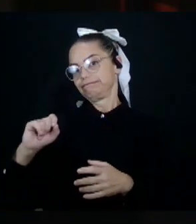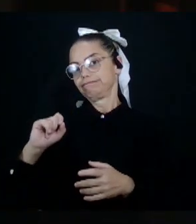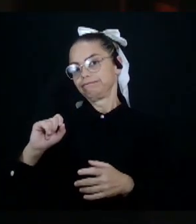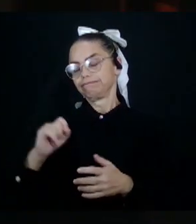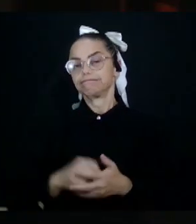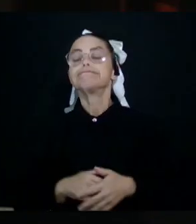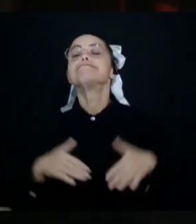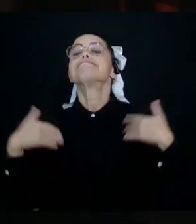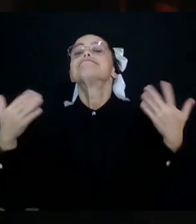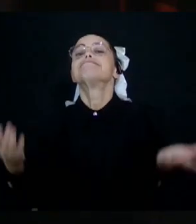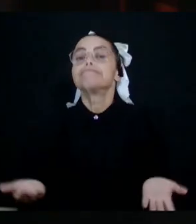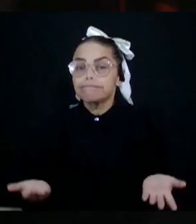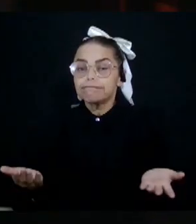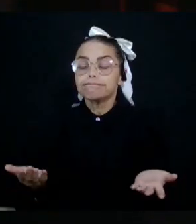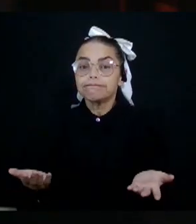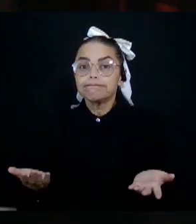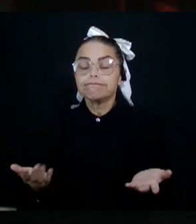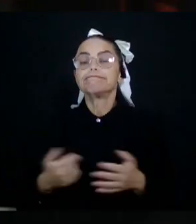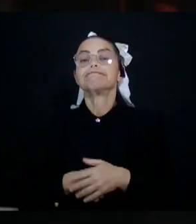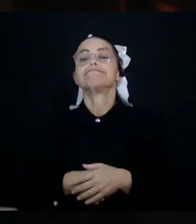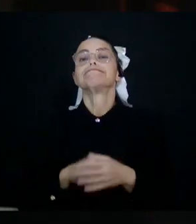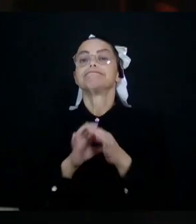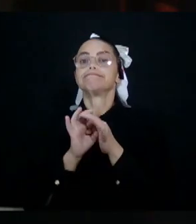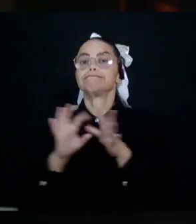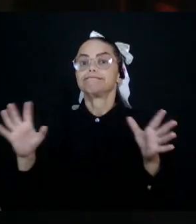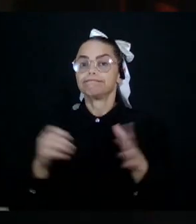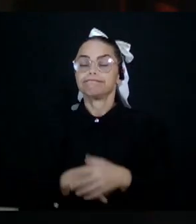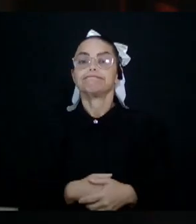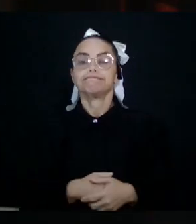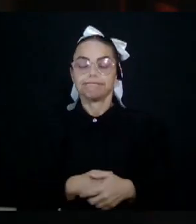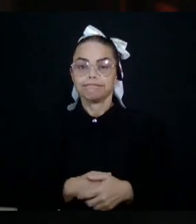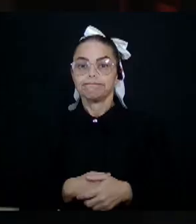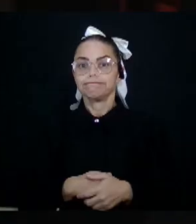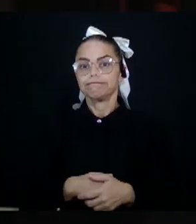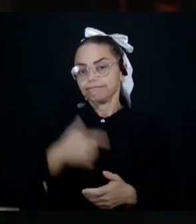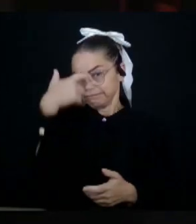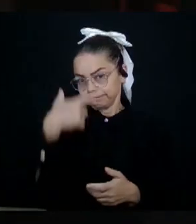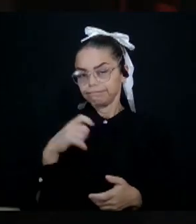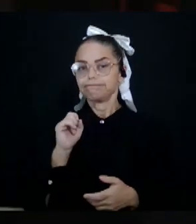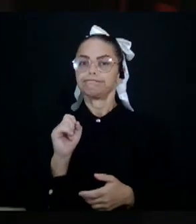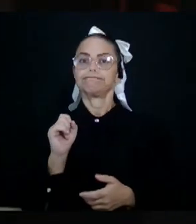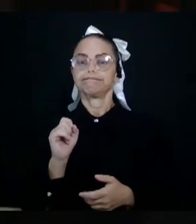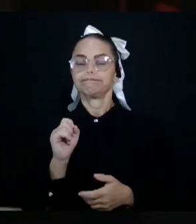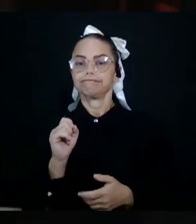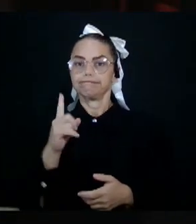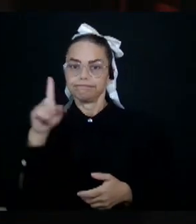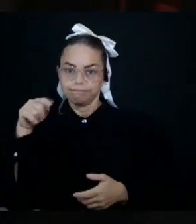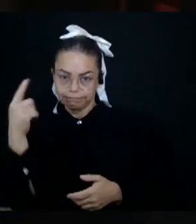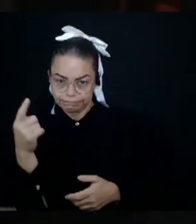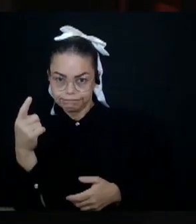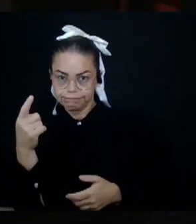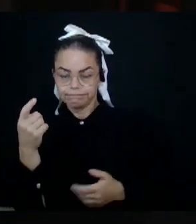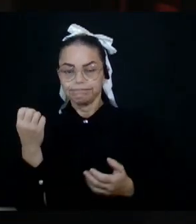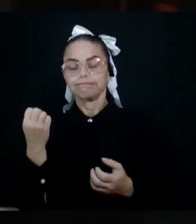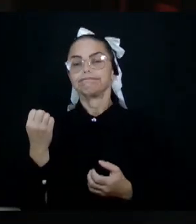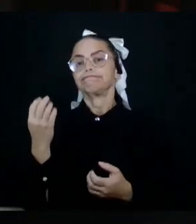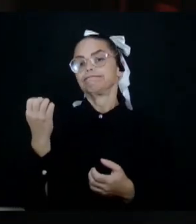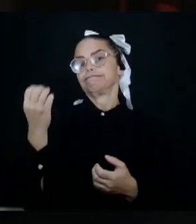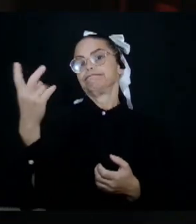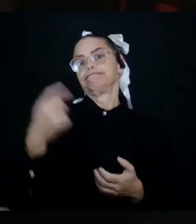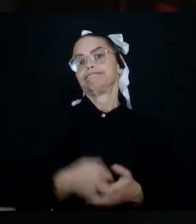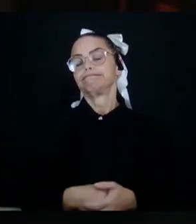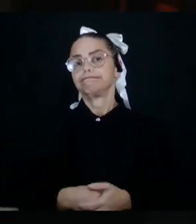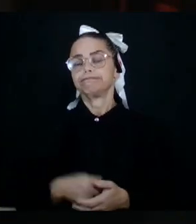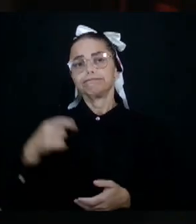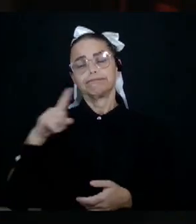gente traz essa liberdade de ser quem a gente quiser lá no lugar que a gente foi viajar para nossa rotina?